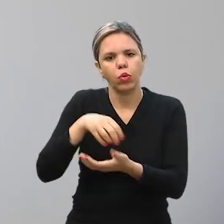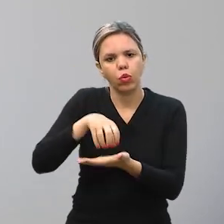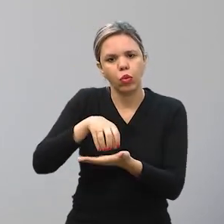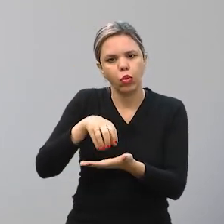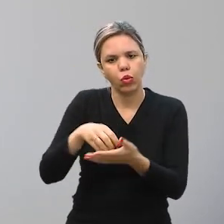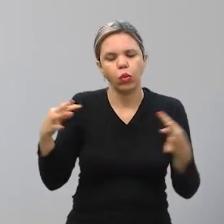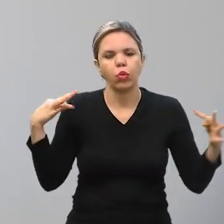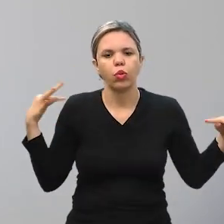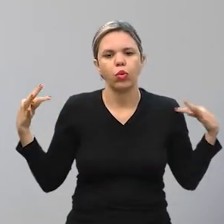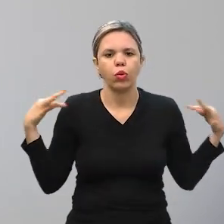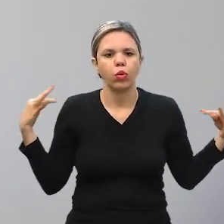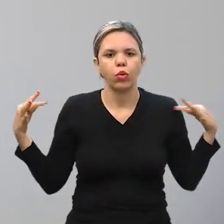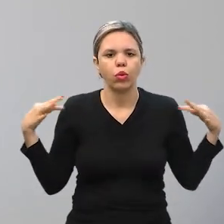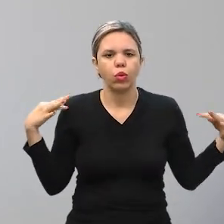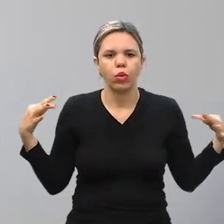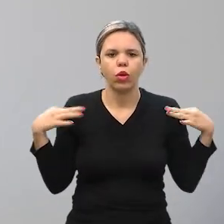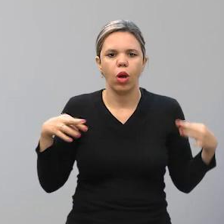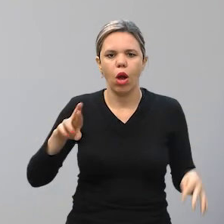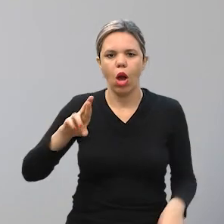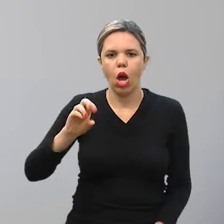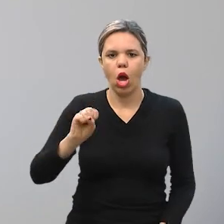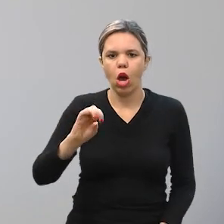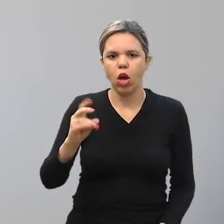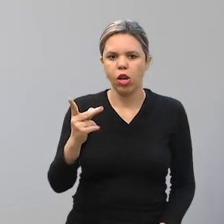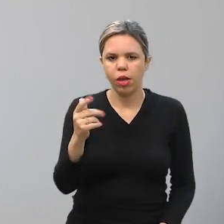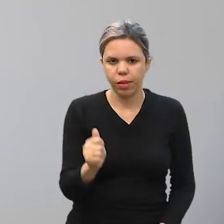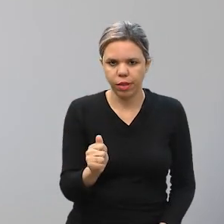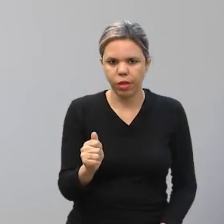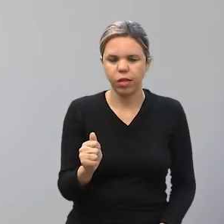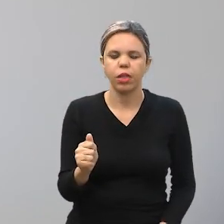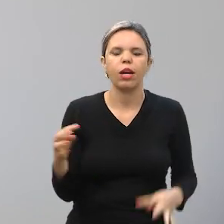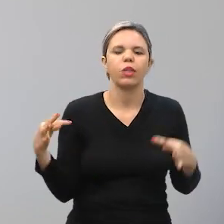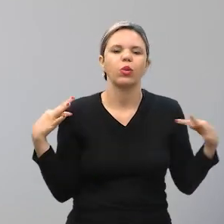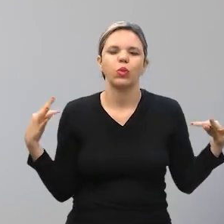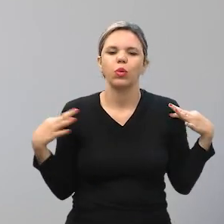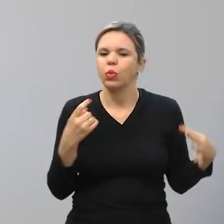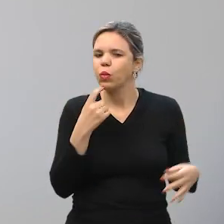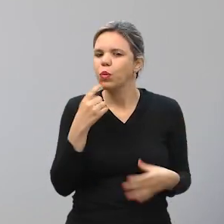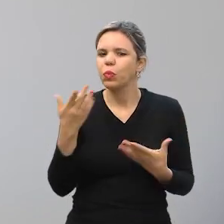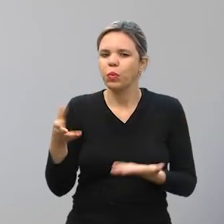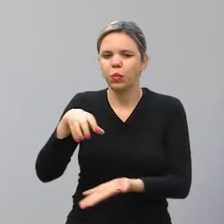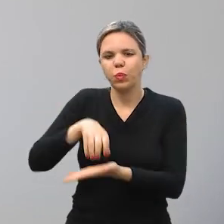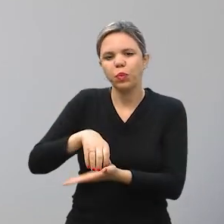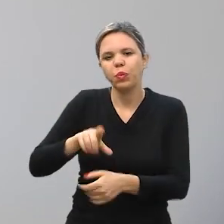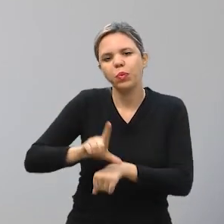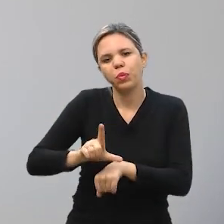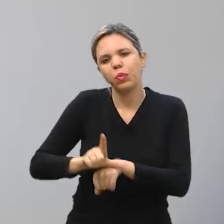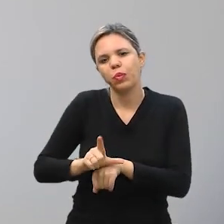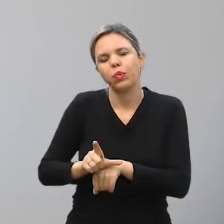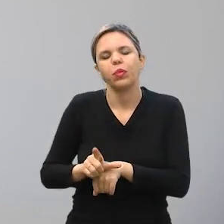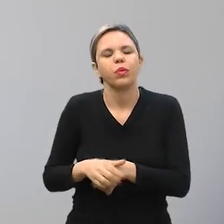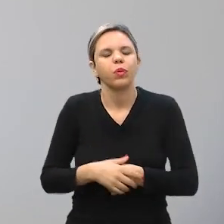de turismo, a Rocha Tour, aqui em Campinas. E falei, olha,